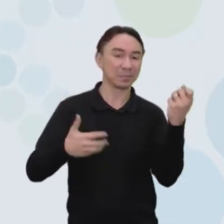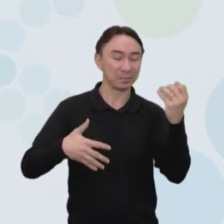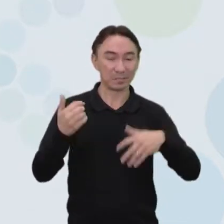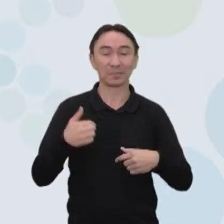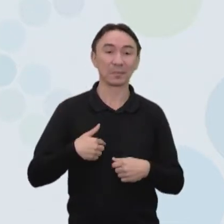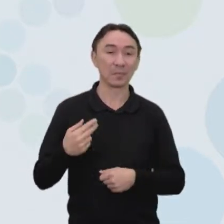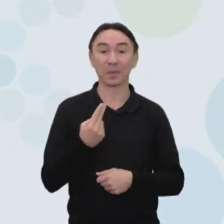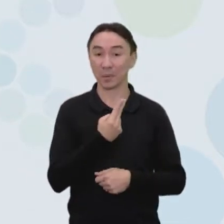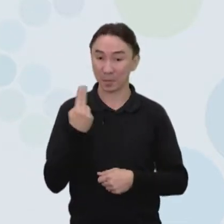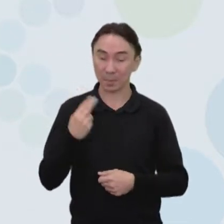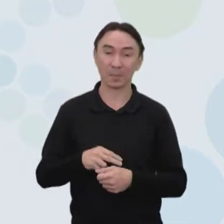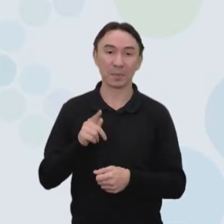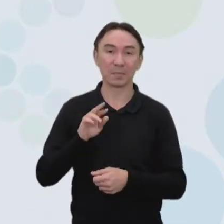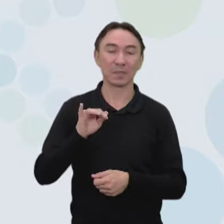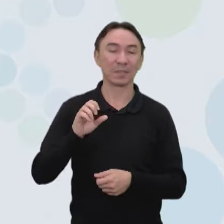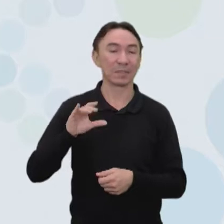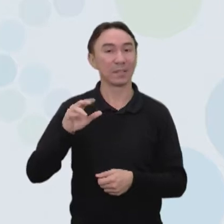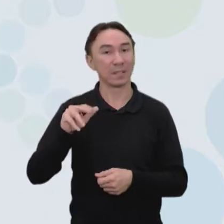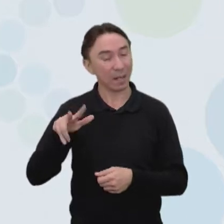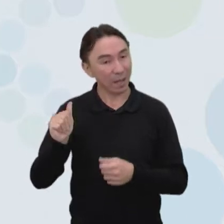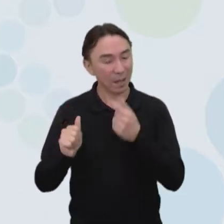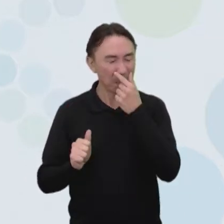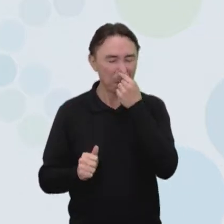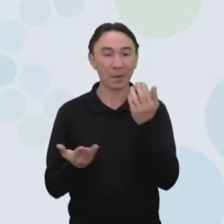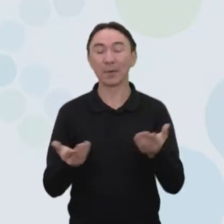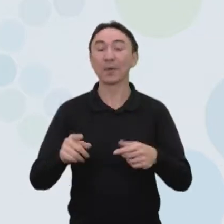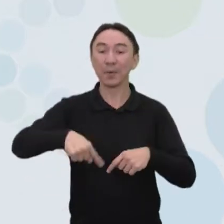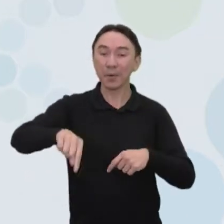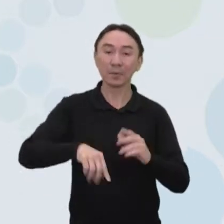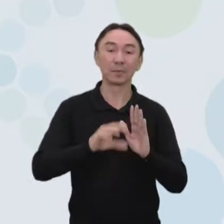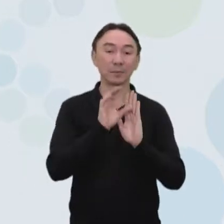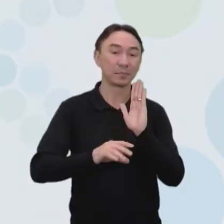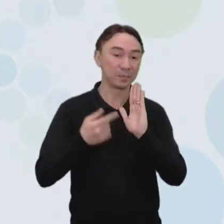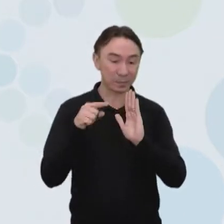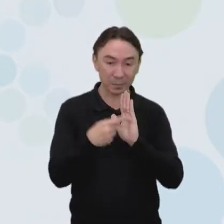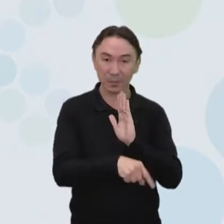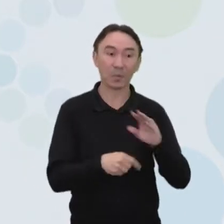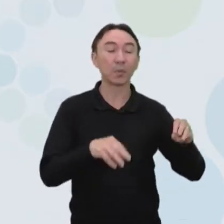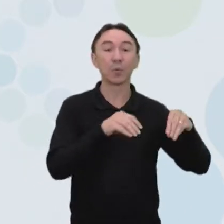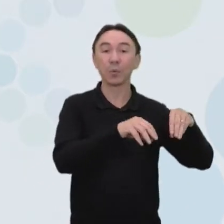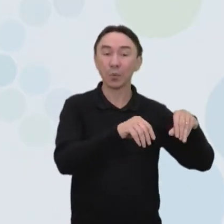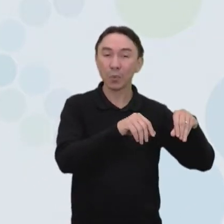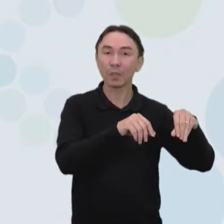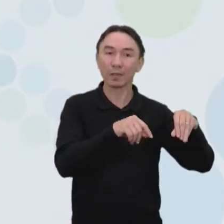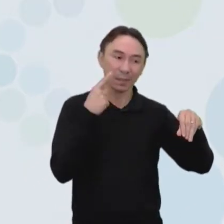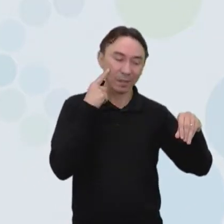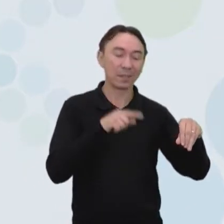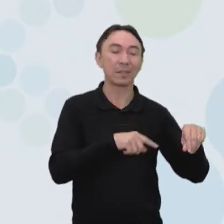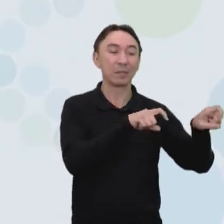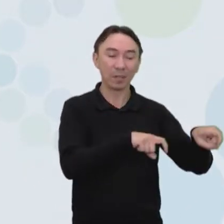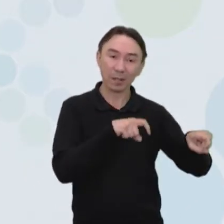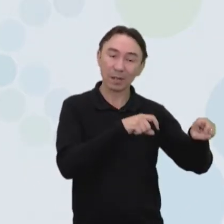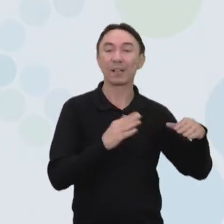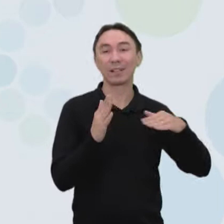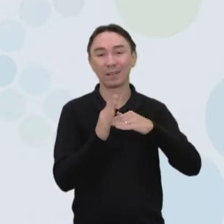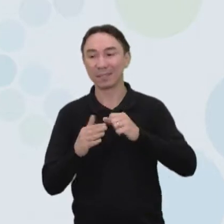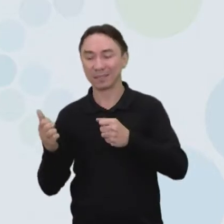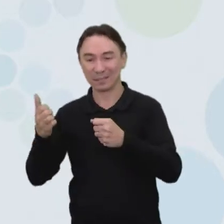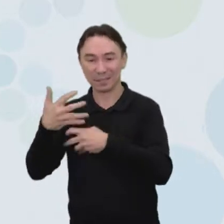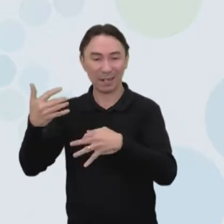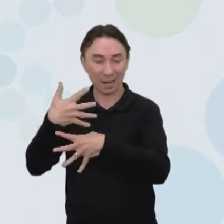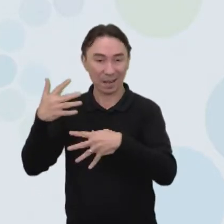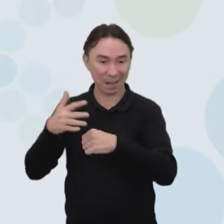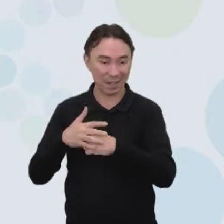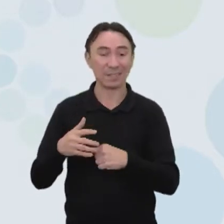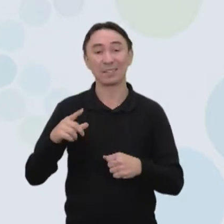professora Priscila, nosso aprofundamento é a cultura do solo do campo à cidade. Estamos na unidade curricular o indivíduo e